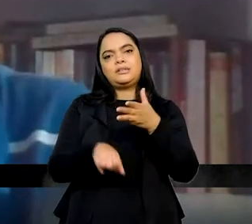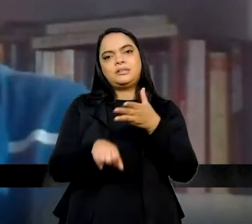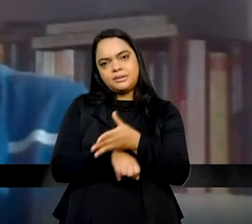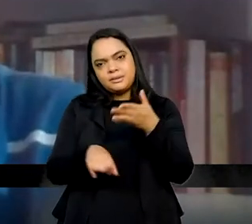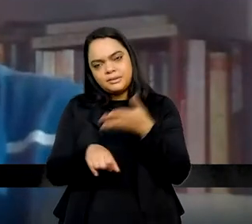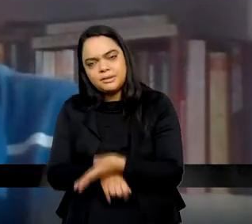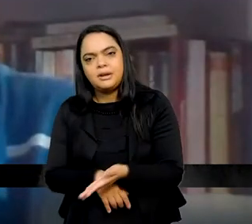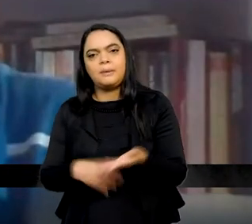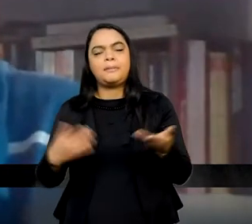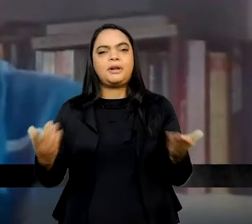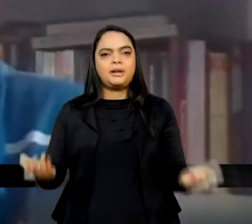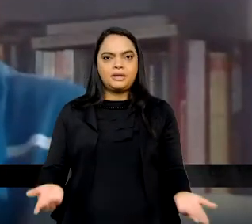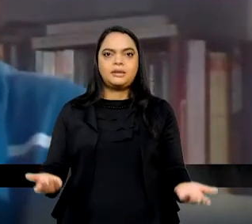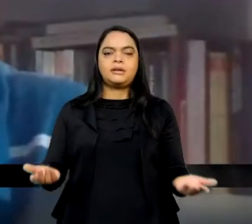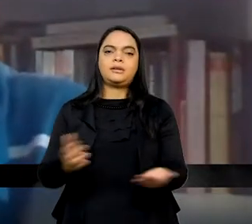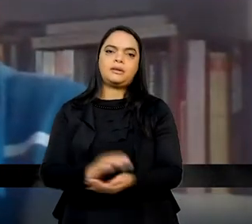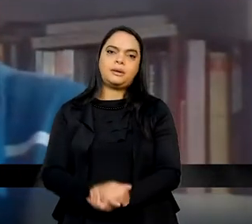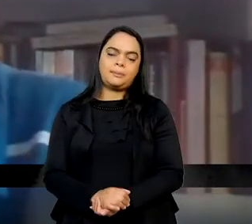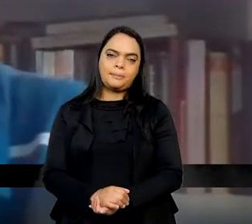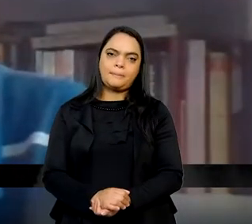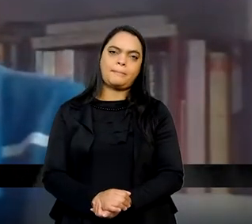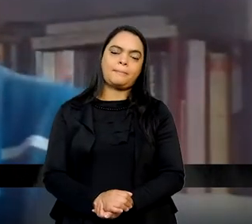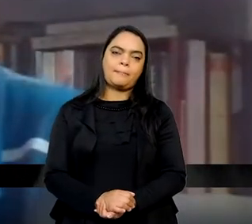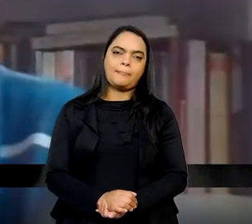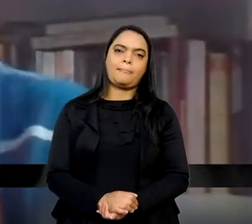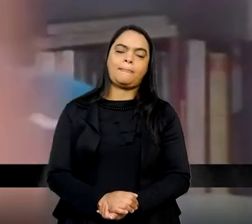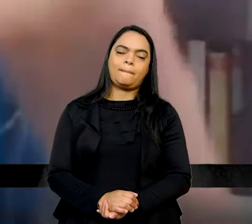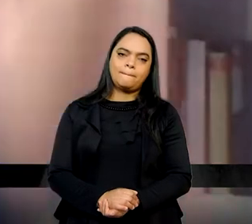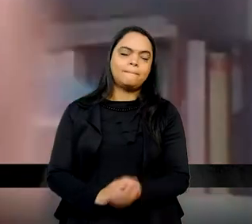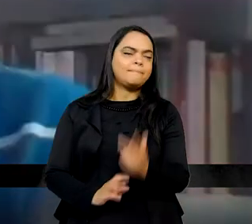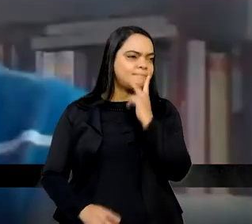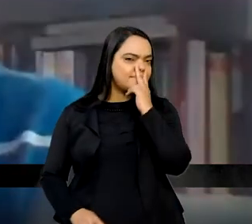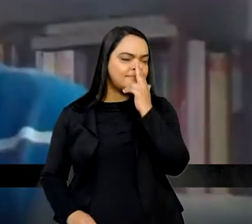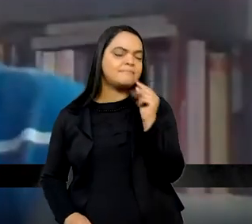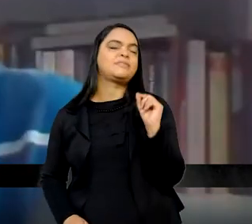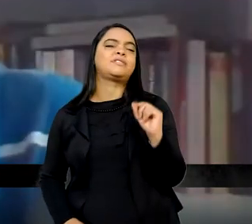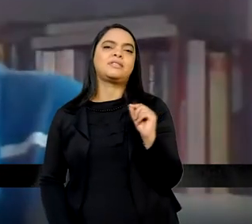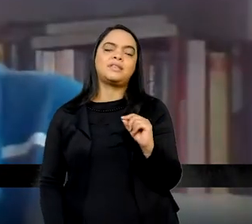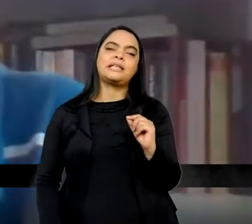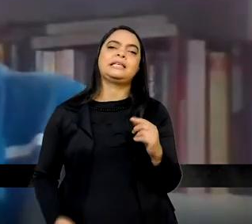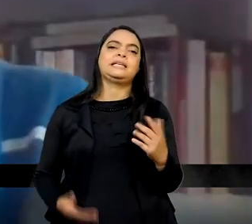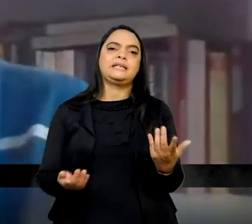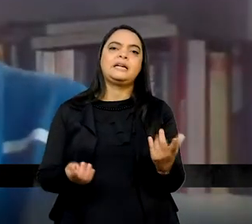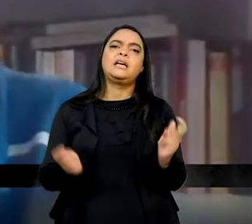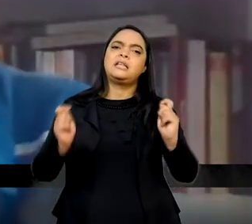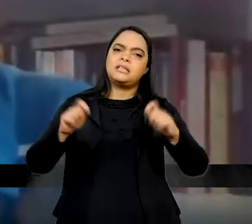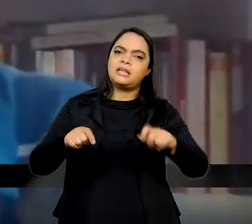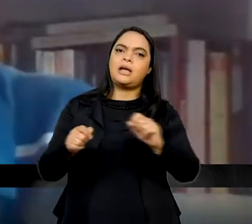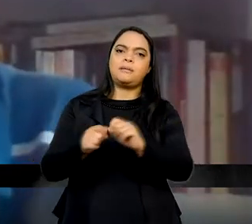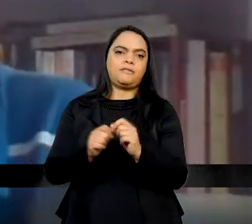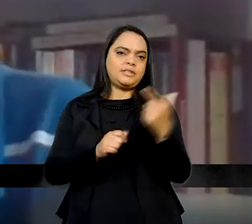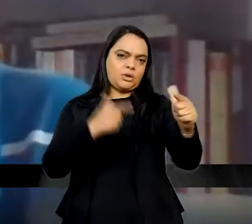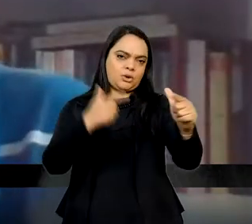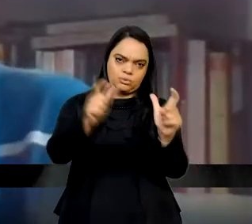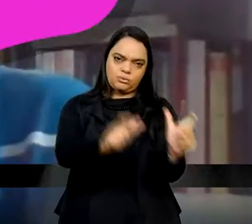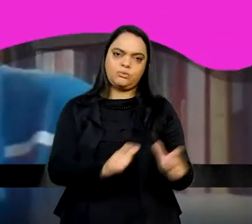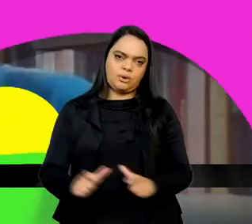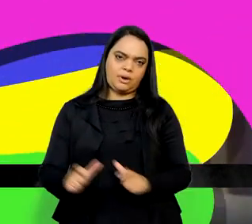que já está na saudade, né? Mas que eu acho que pode ser feito por outras